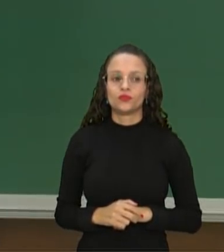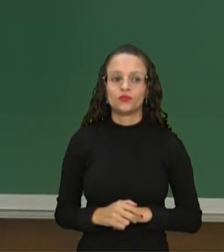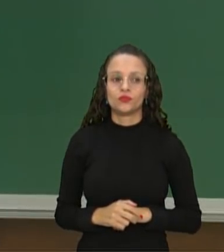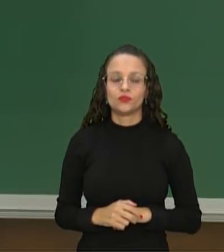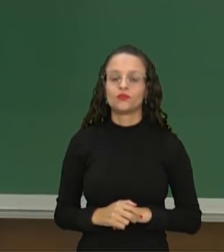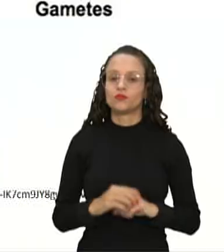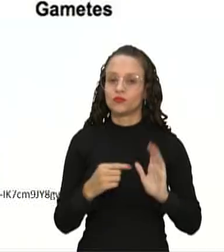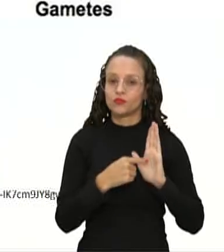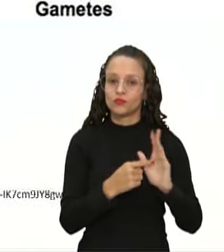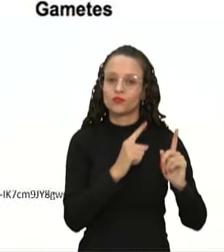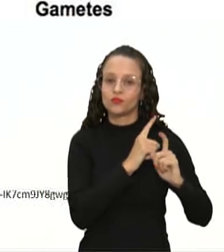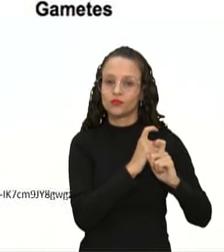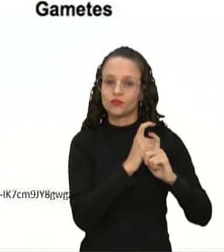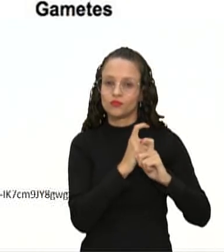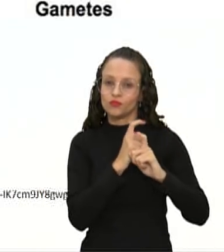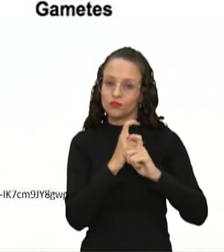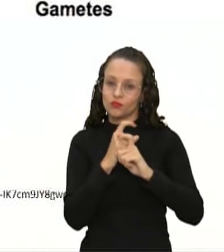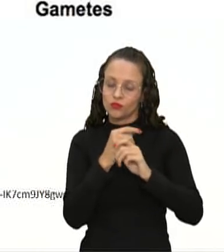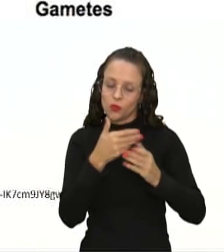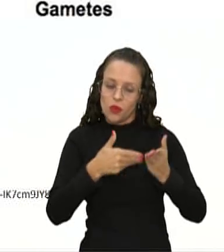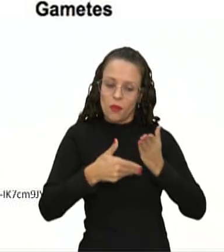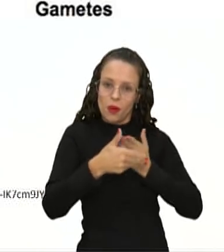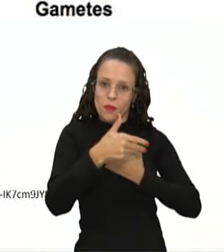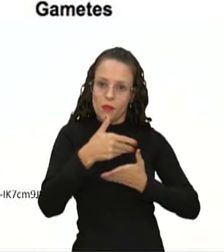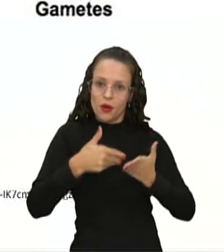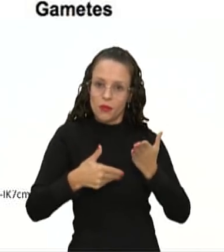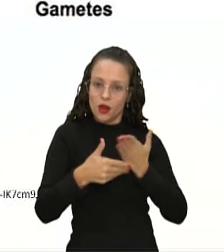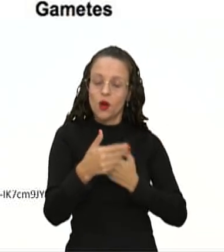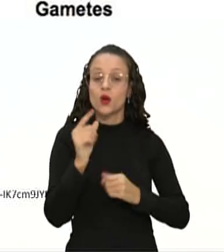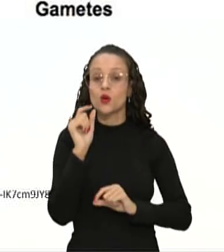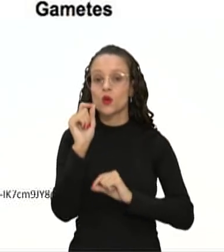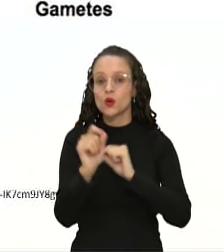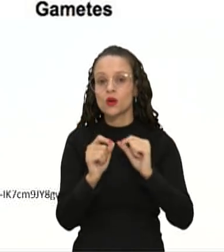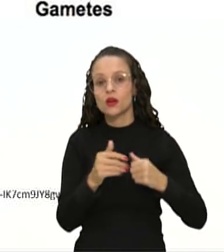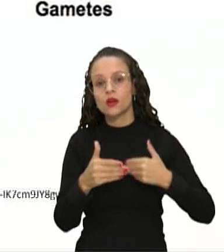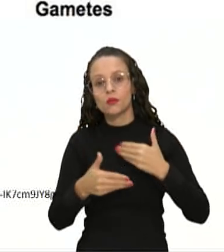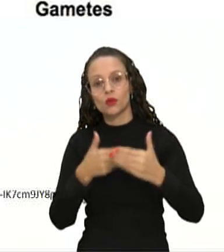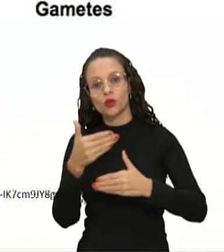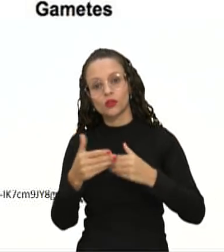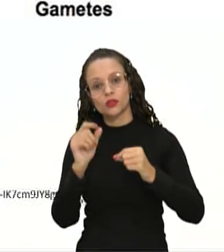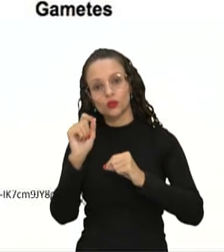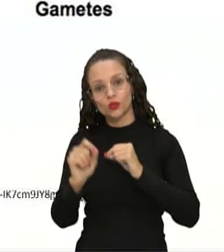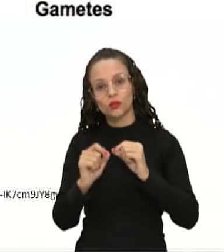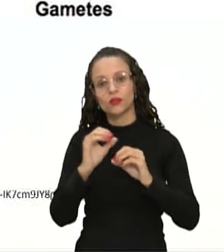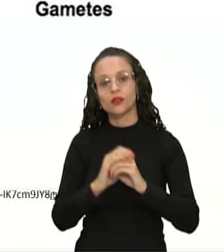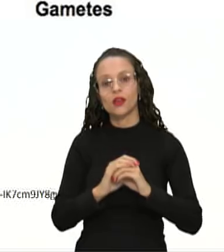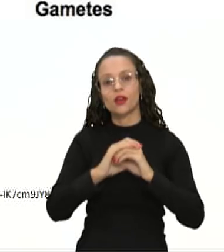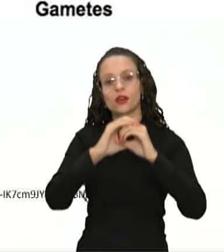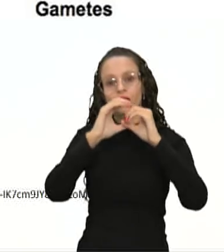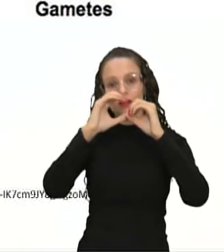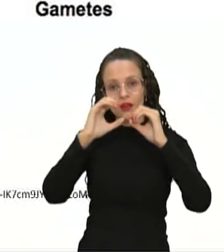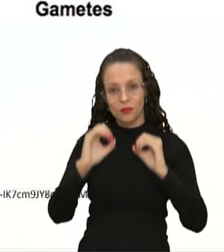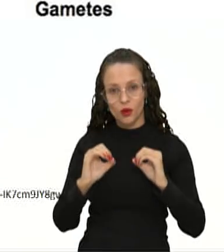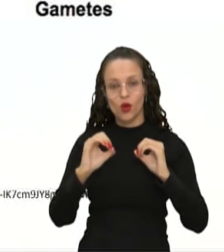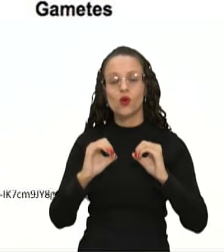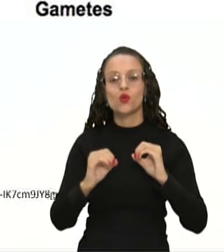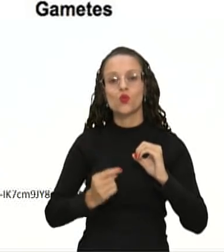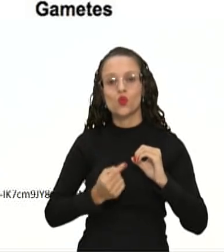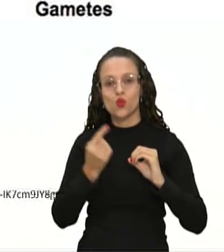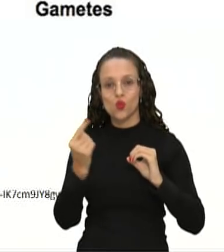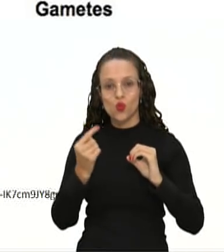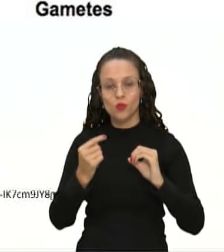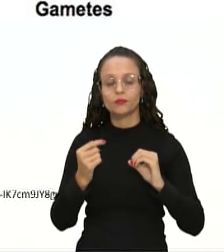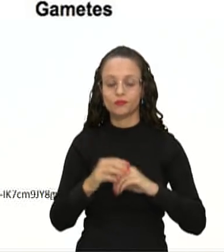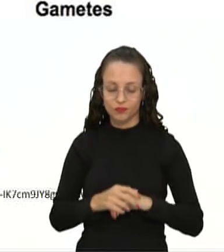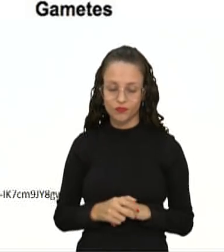mostrando os cromossomos se aproximando e trocando um pedacinho entre eles, e está dizendo que esse processo ocorre lá na meiose 1, especificamente na